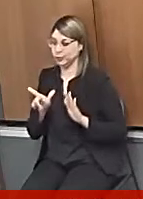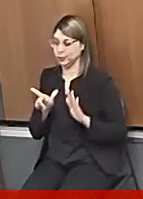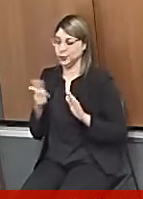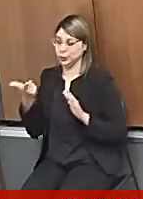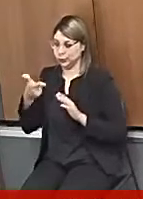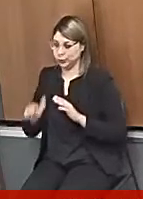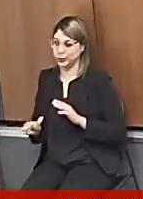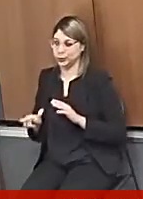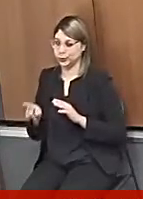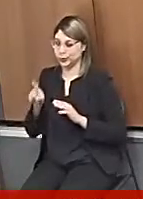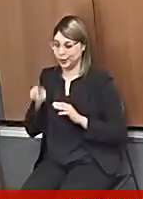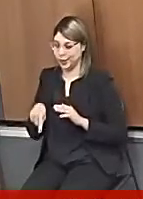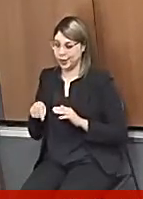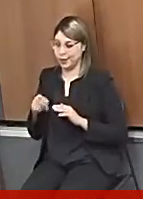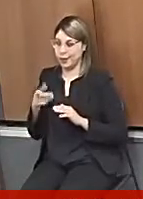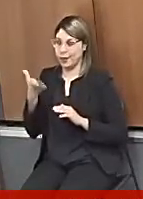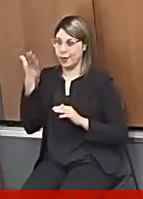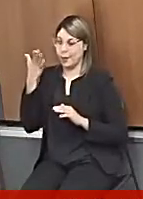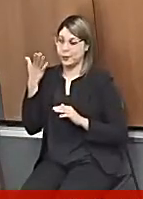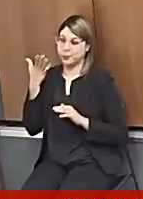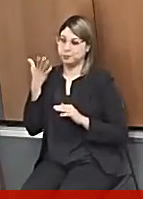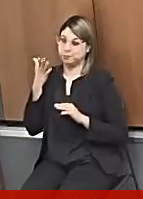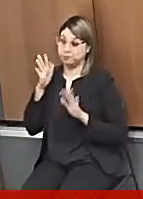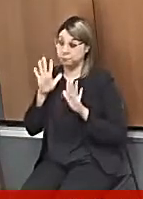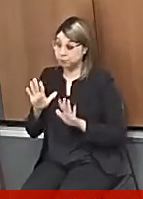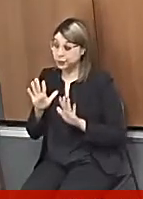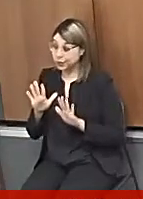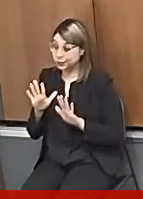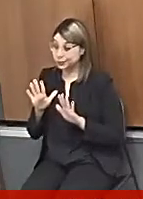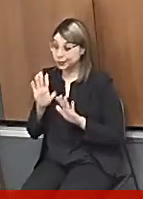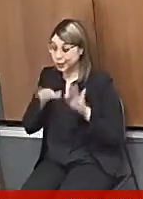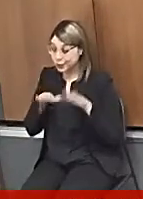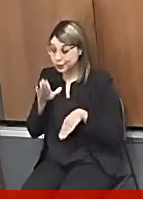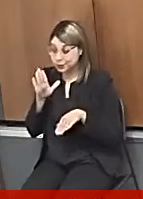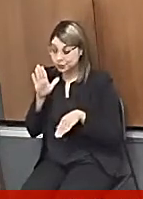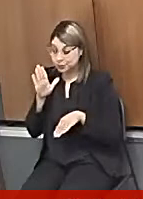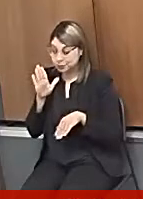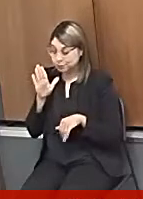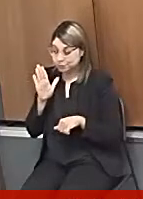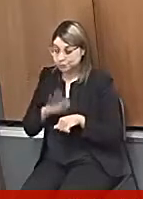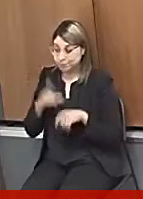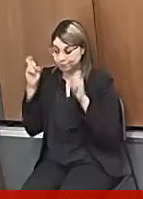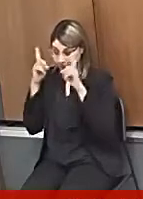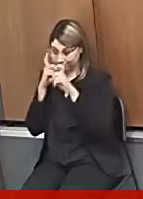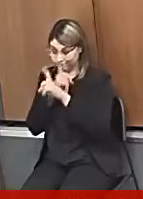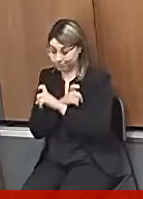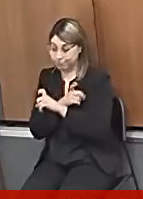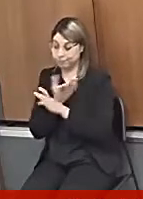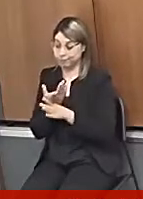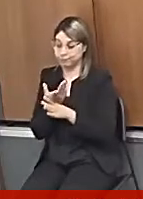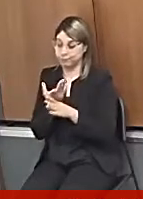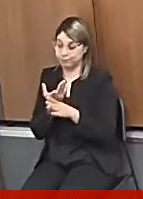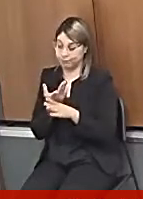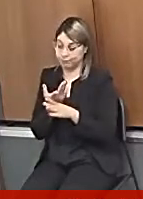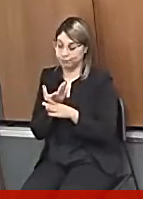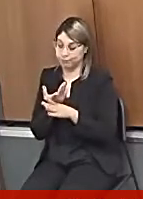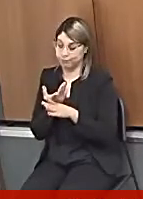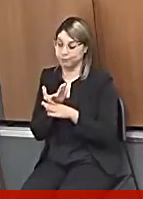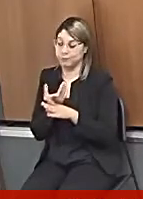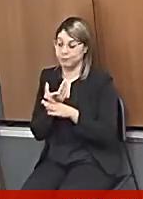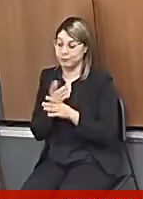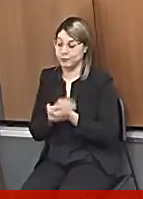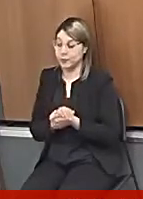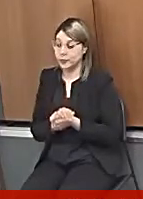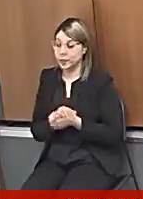em relação à interpretação lá de trás e às vezes fica um pouco mais até mais inseguro do que o que o que está sendo proposto